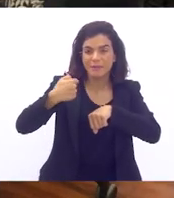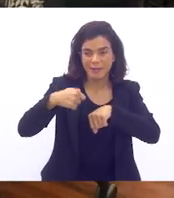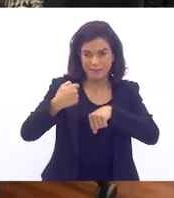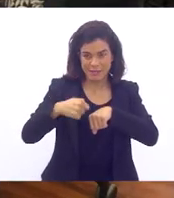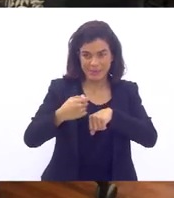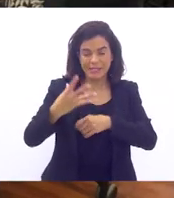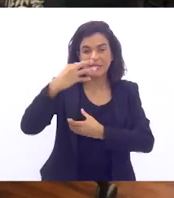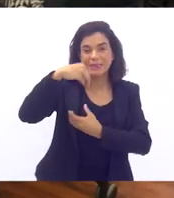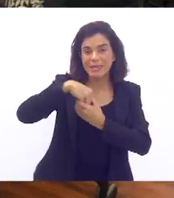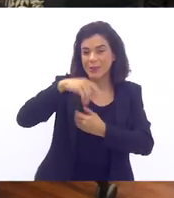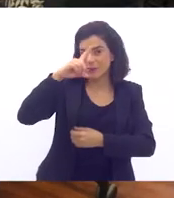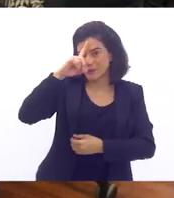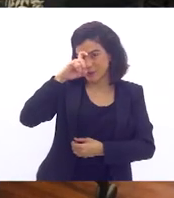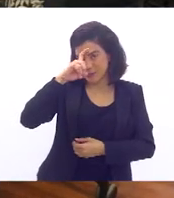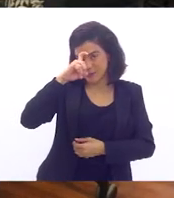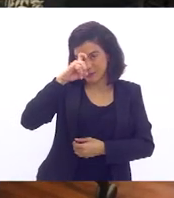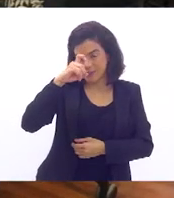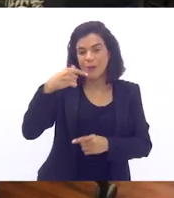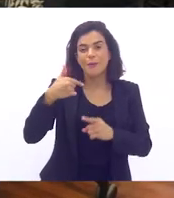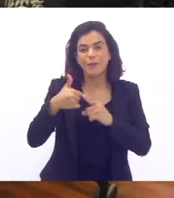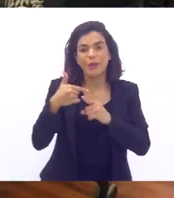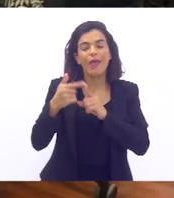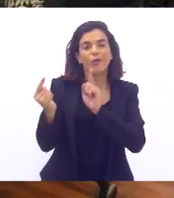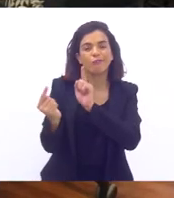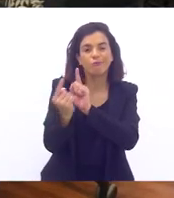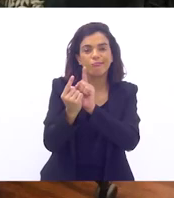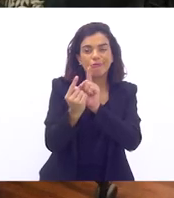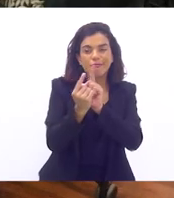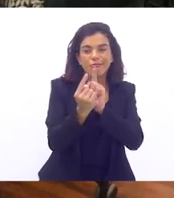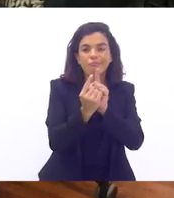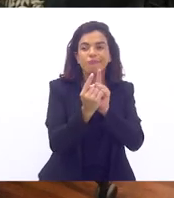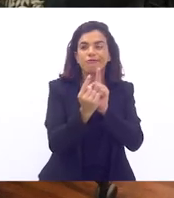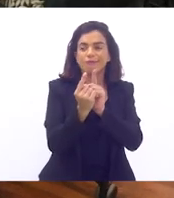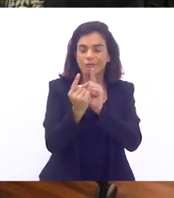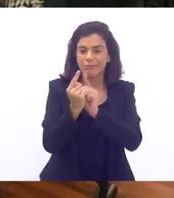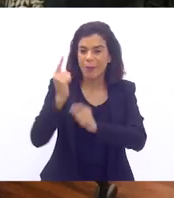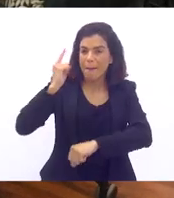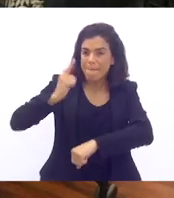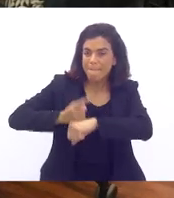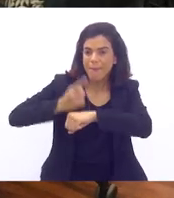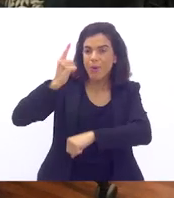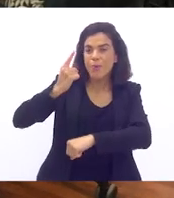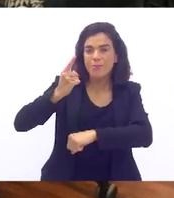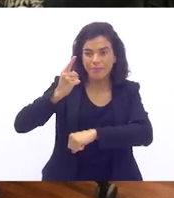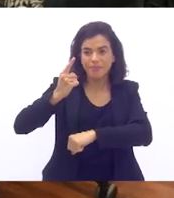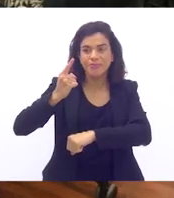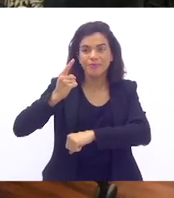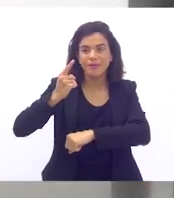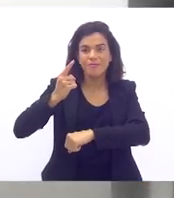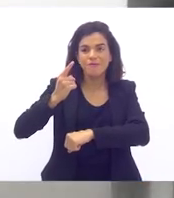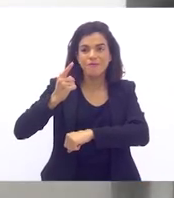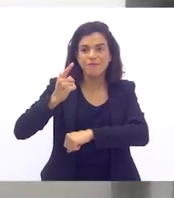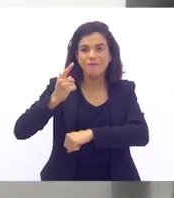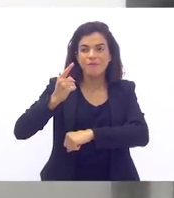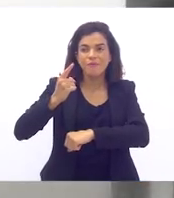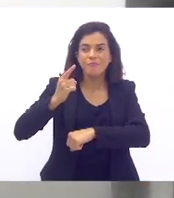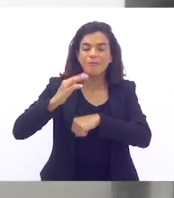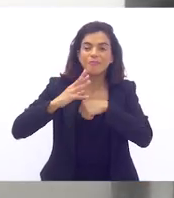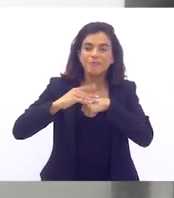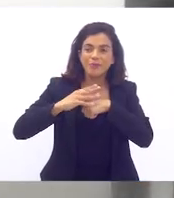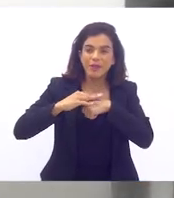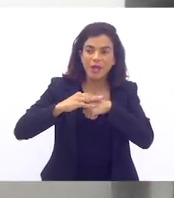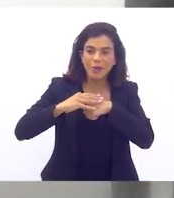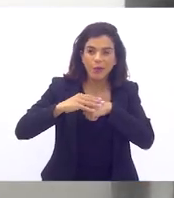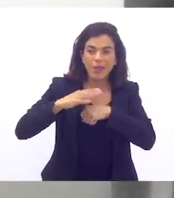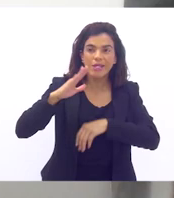dos hospitais porque é no atendimento imediato né é que que a doença ela